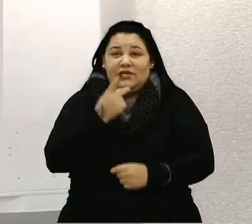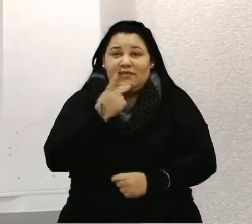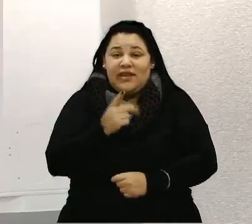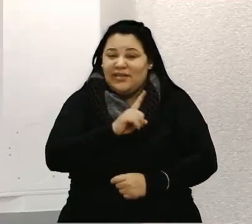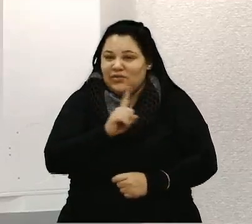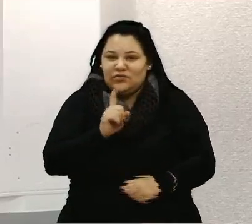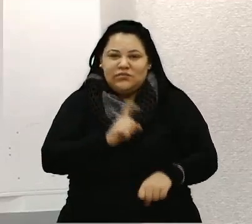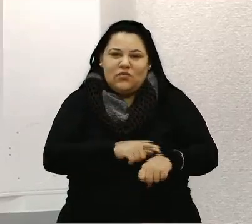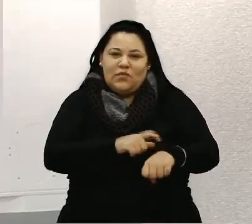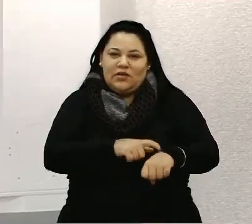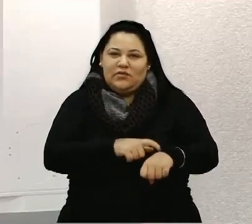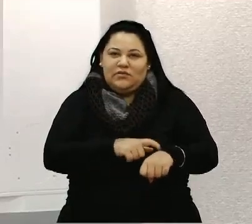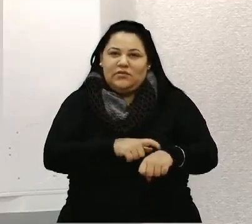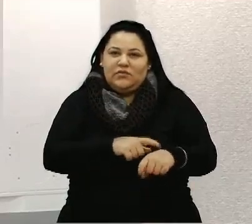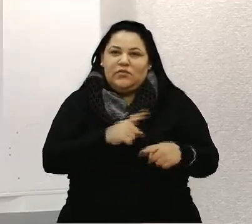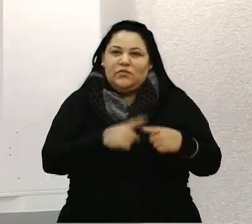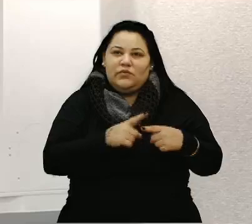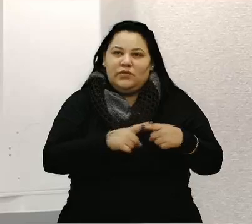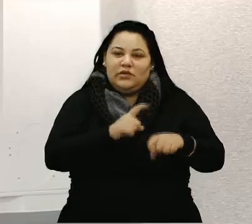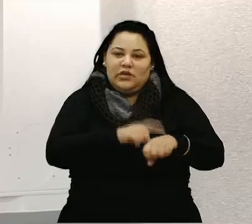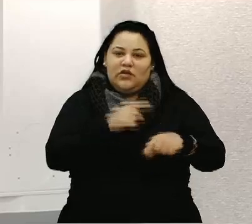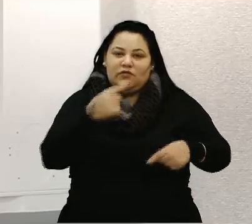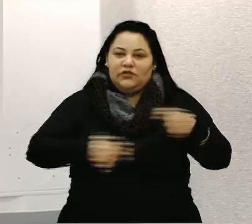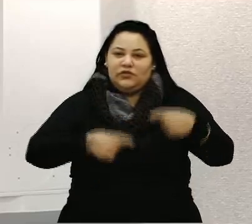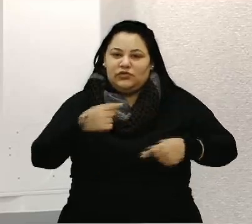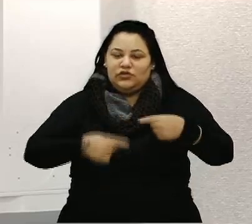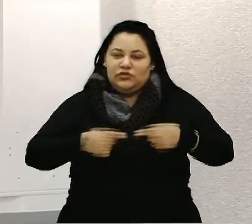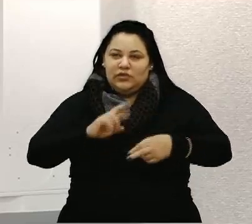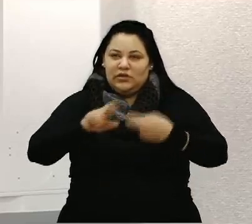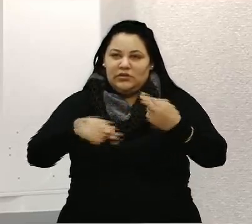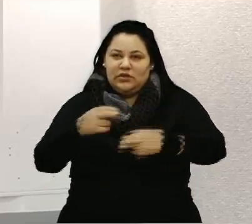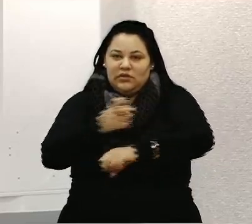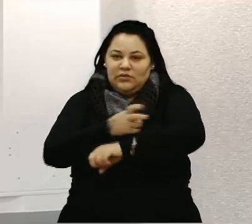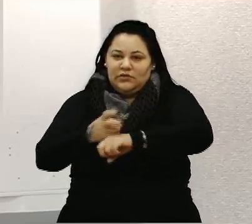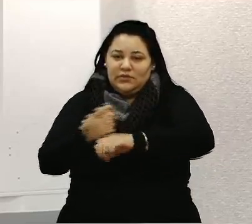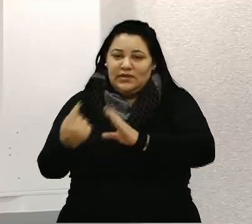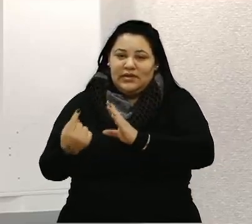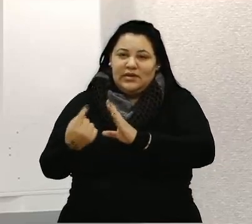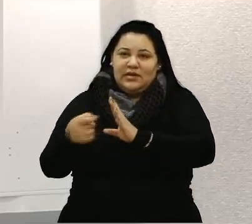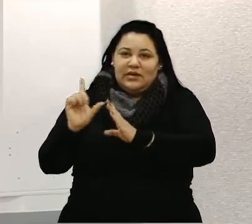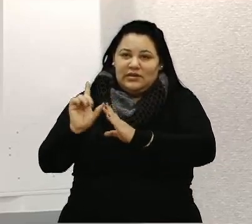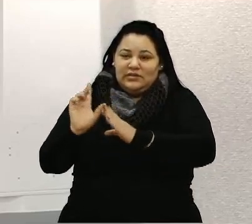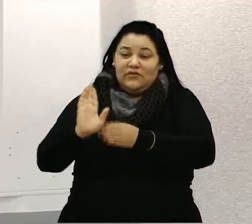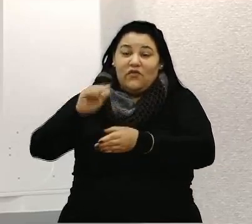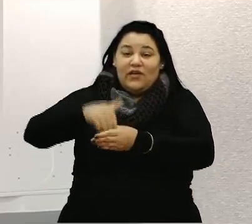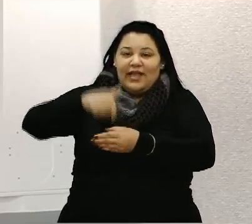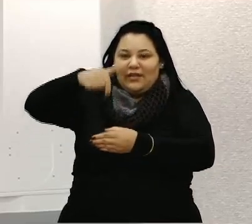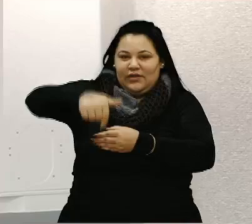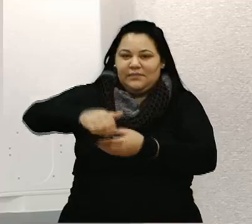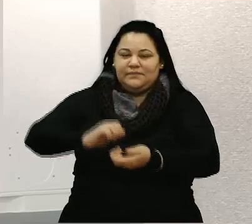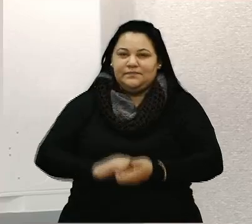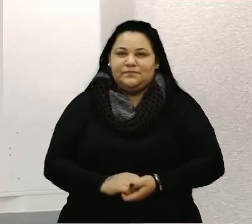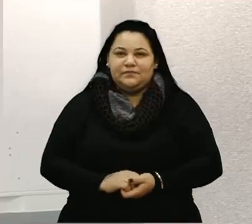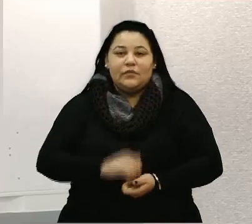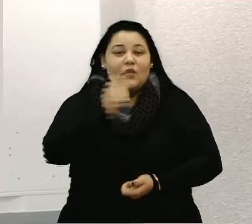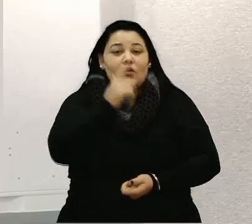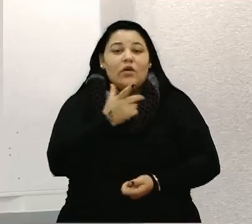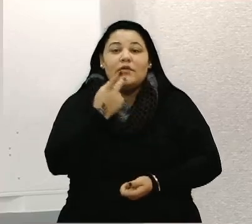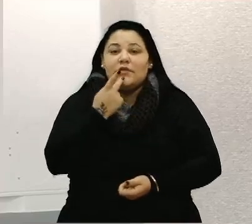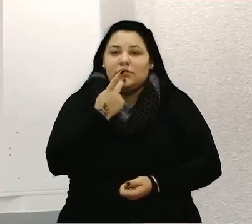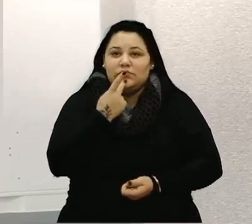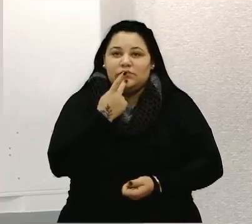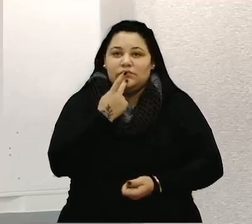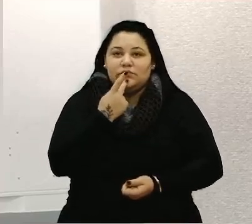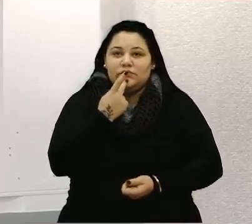momento, quando foi discutido a questão do impeachment anteriormente, que foi votado aqui. Quando ele disse que